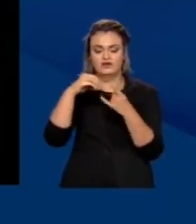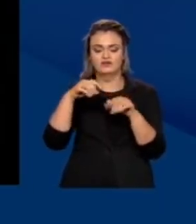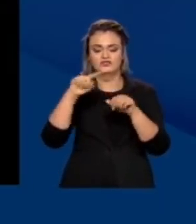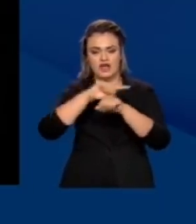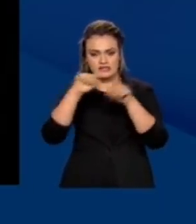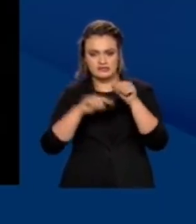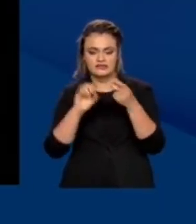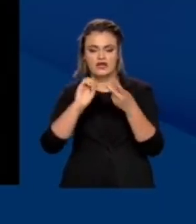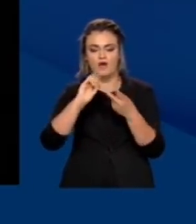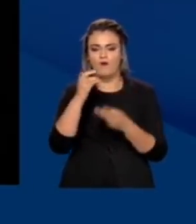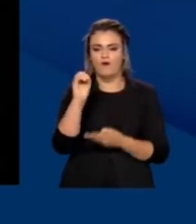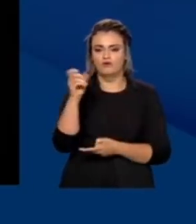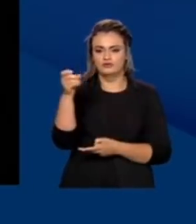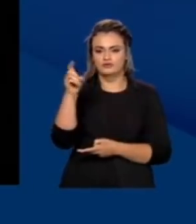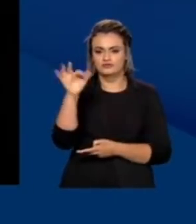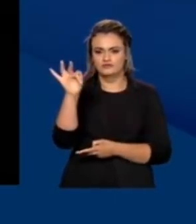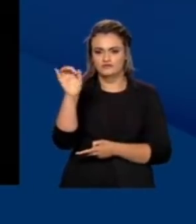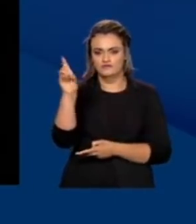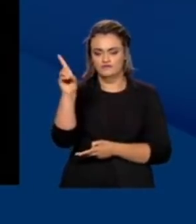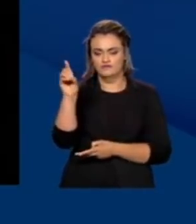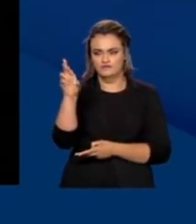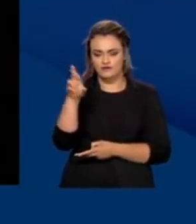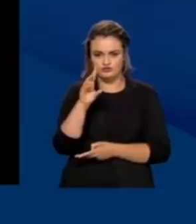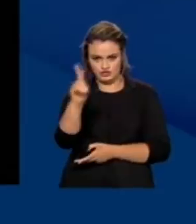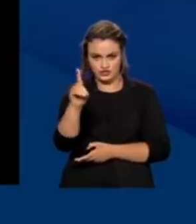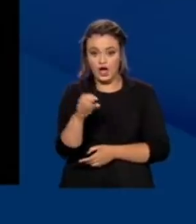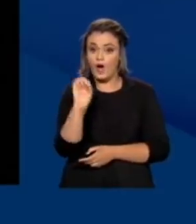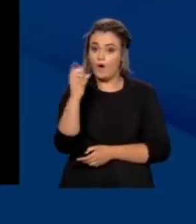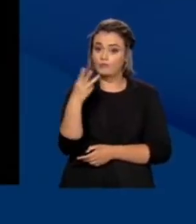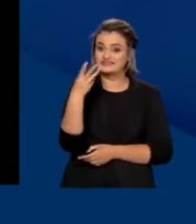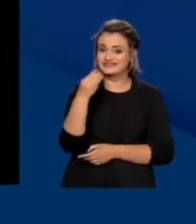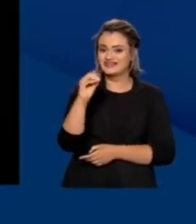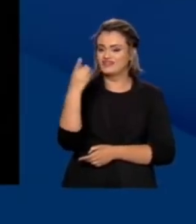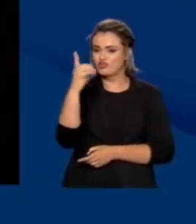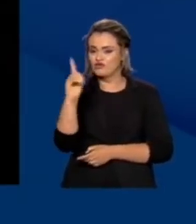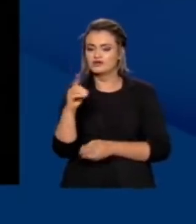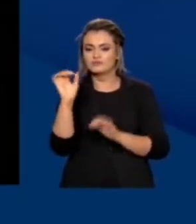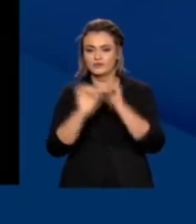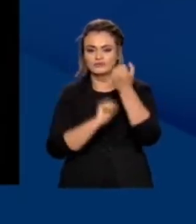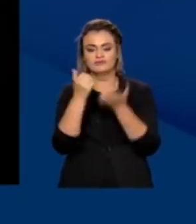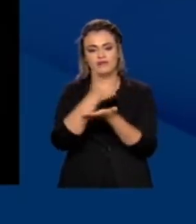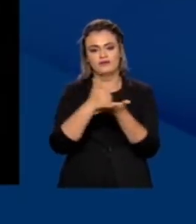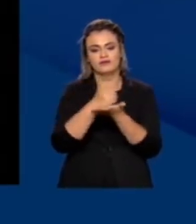AstraZeneca, até 30 dólares americanos da vacina produzida pela Moderna.